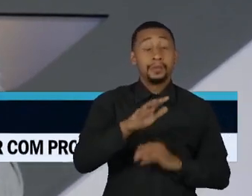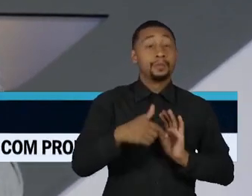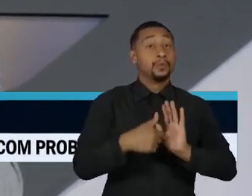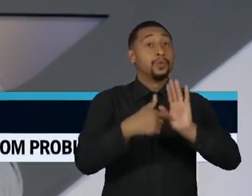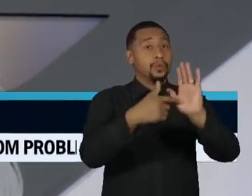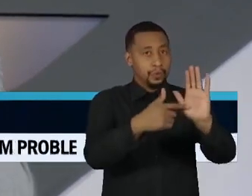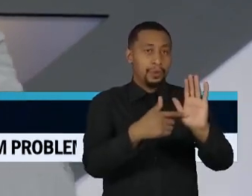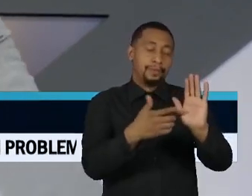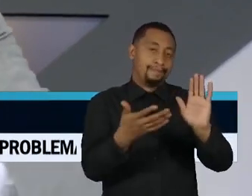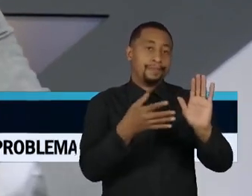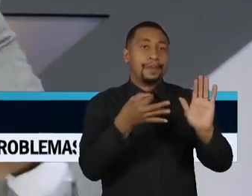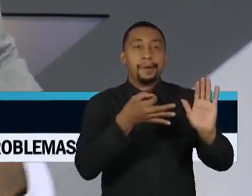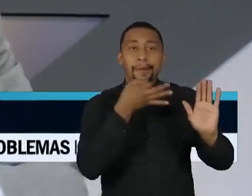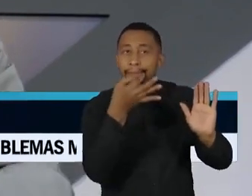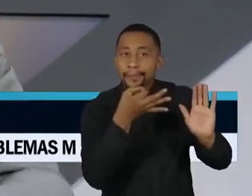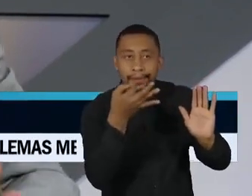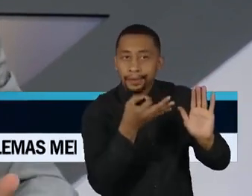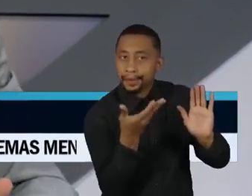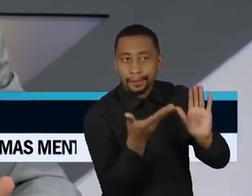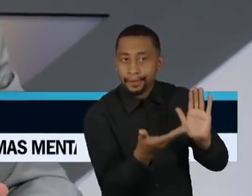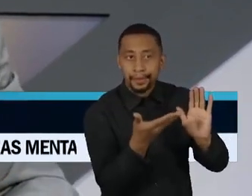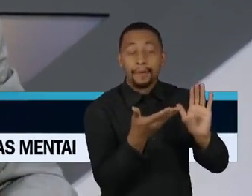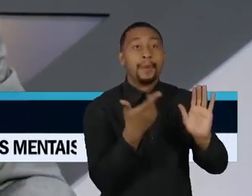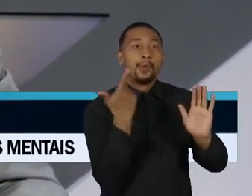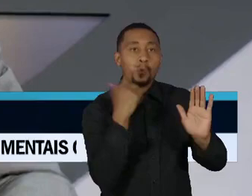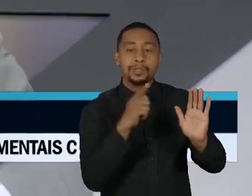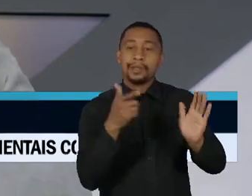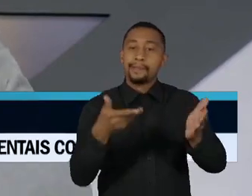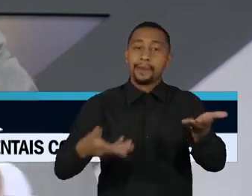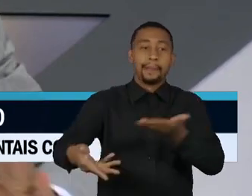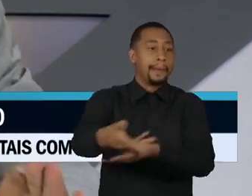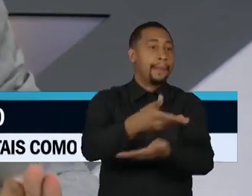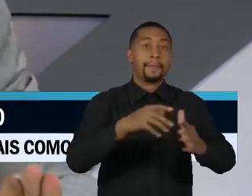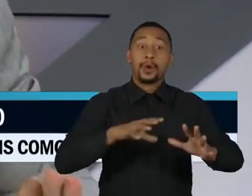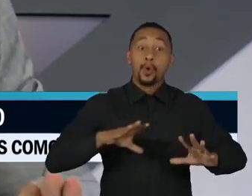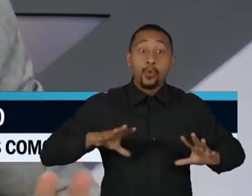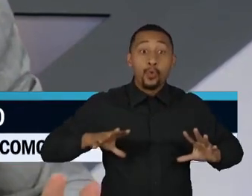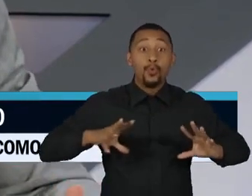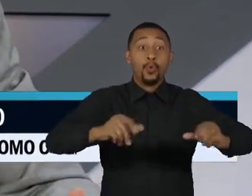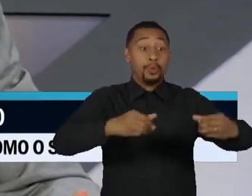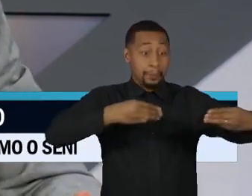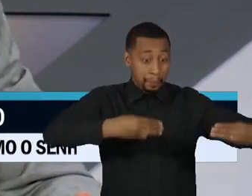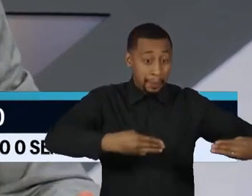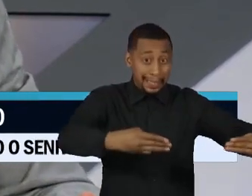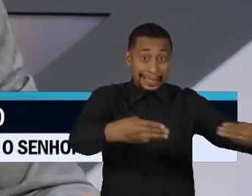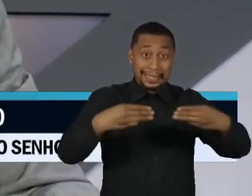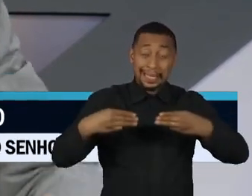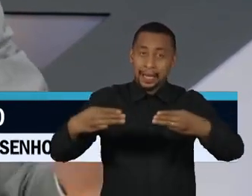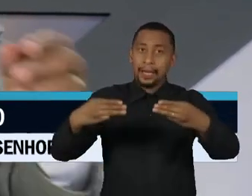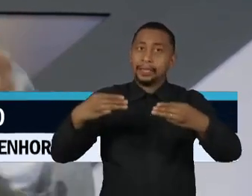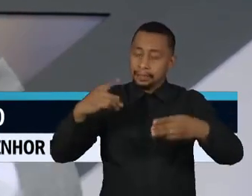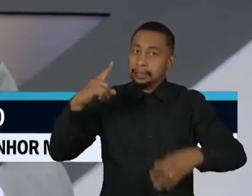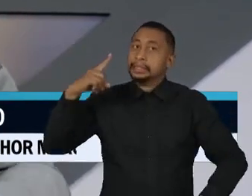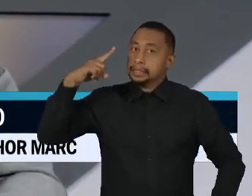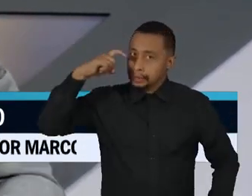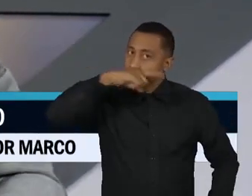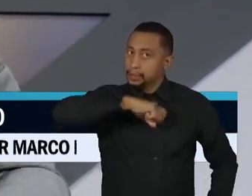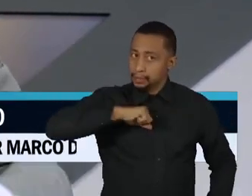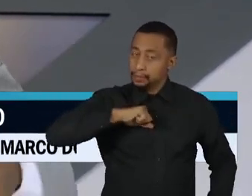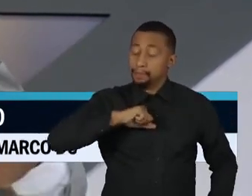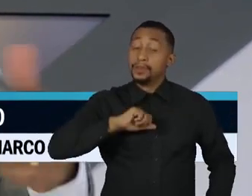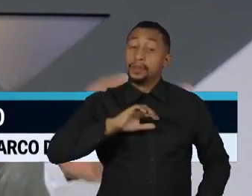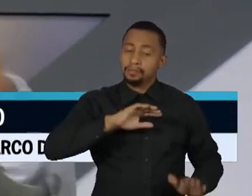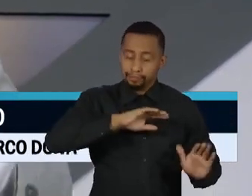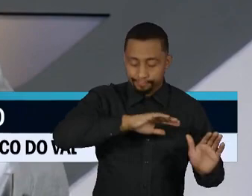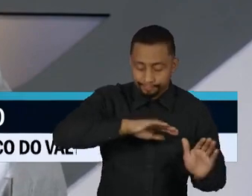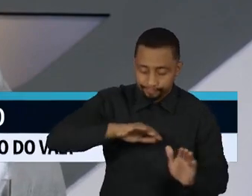um argumento, né, que dê conta de todos os ministros e ministérios foi uma bateção de cabeça terrível. Mas me parece que